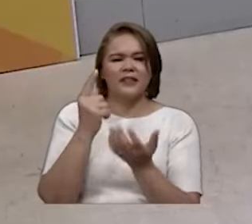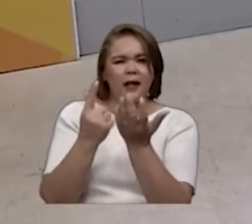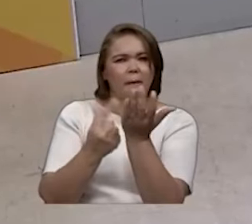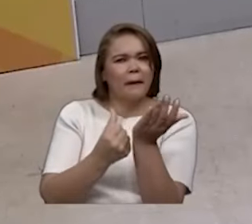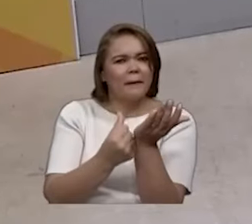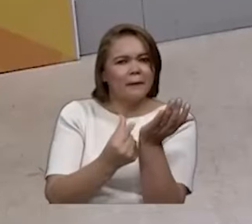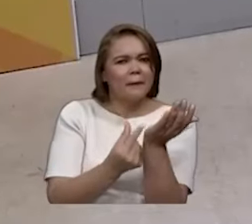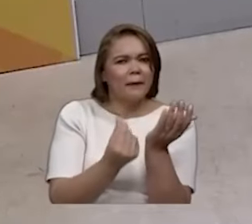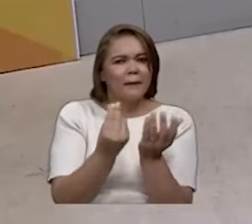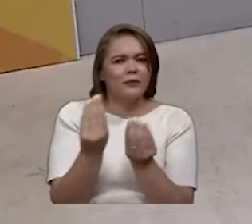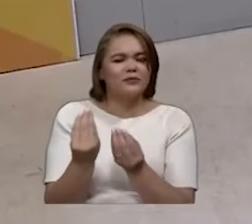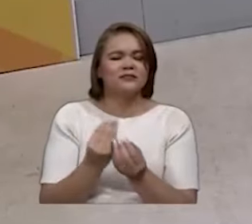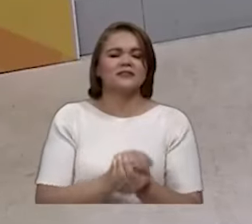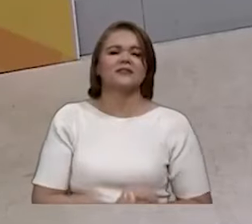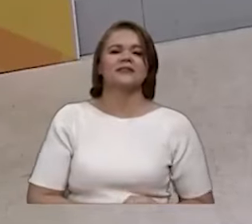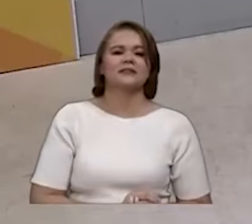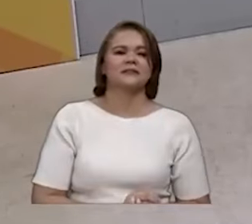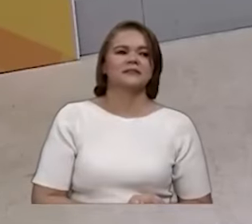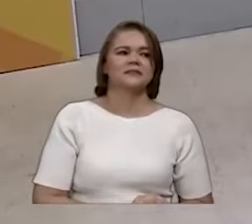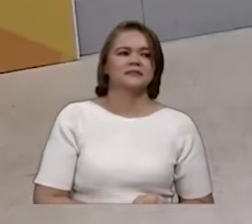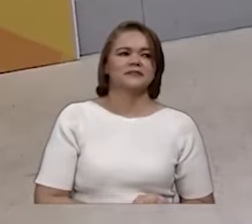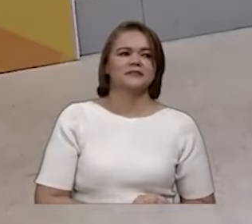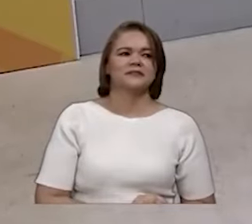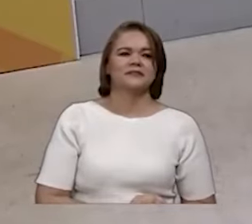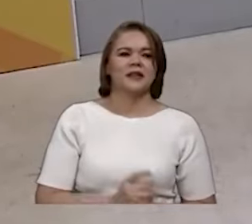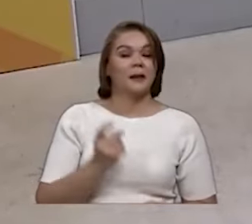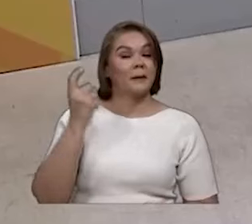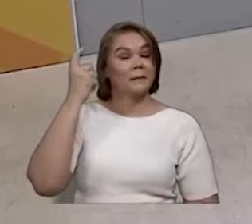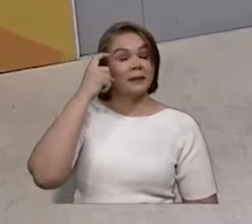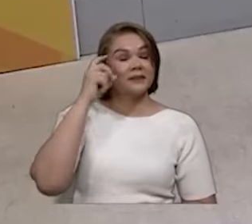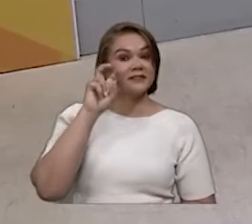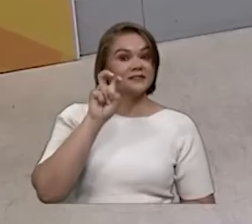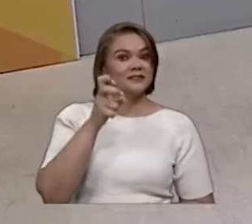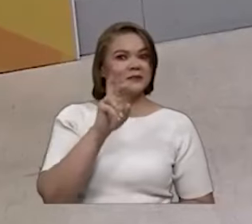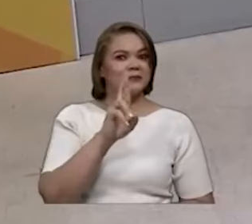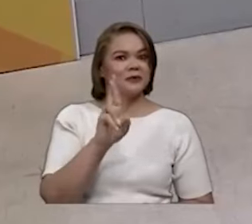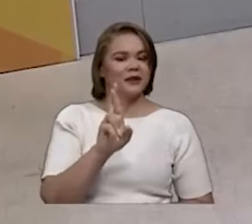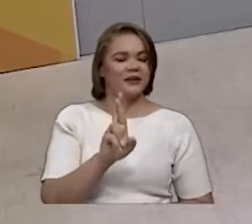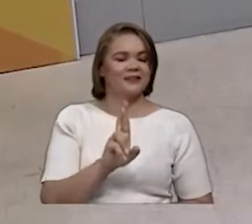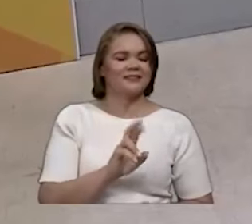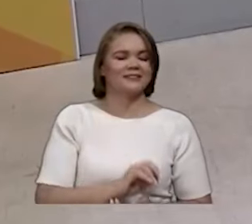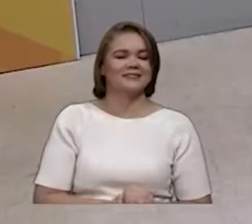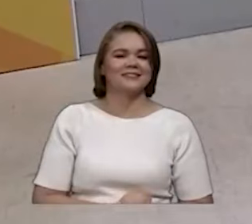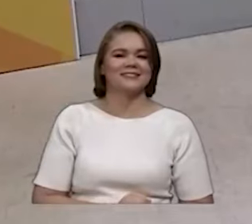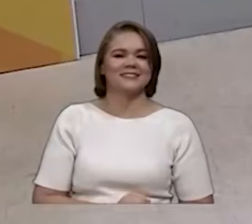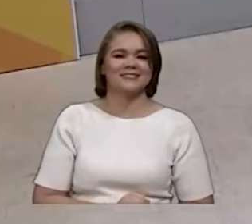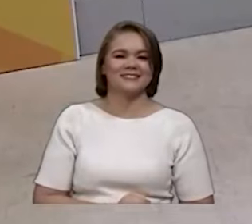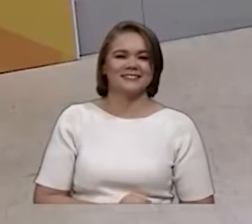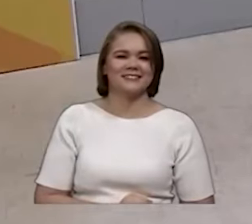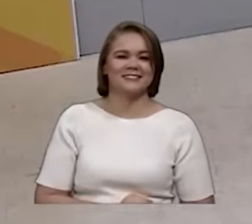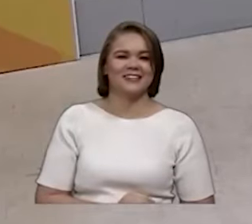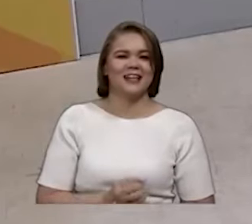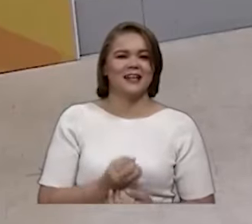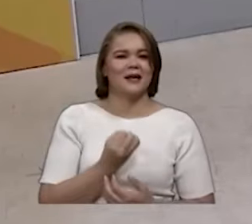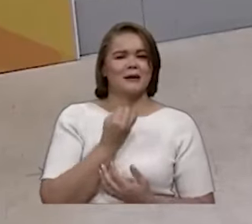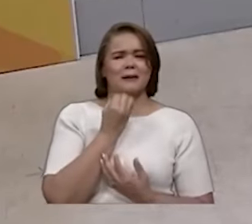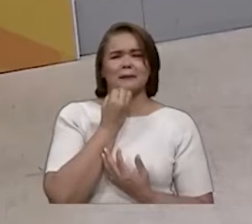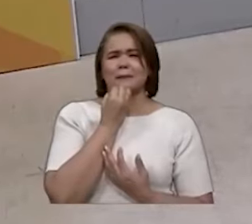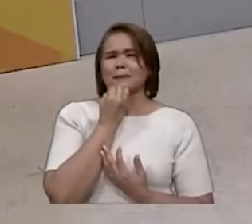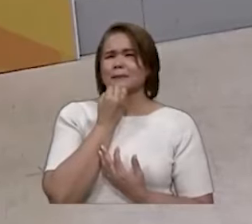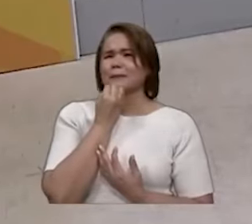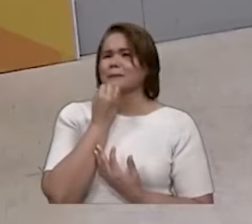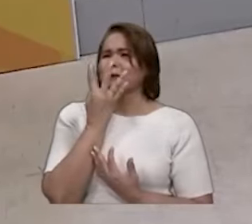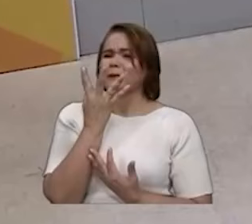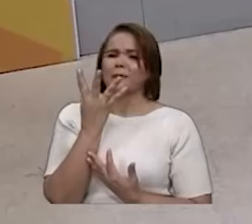aí, né? Pronto, é. Aí que o negócio ia, viu? R$5.000, minha gente, é bom